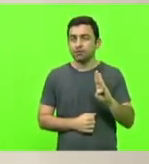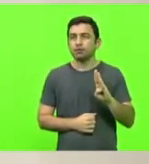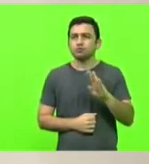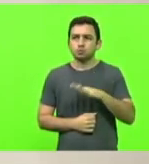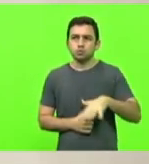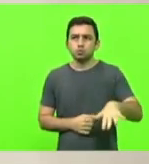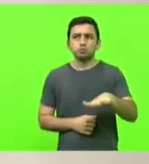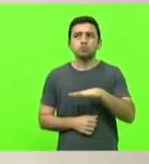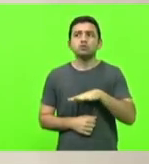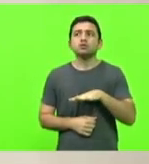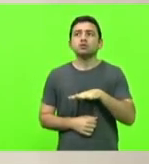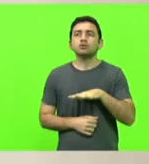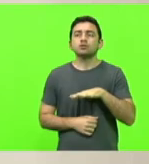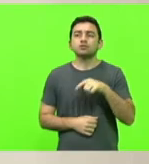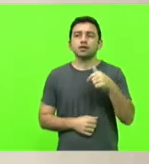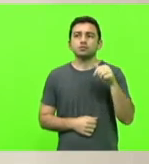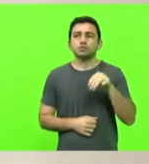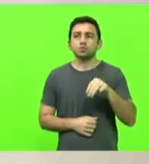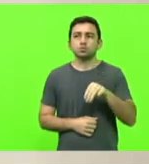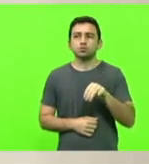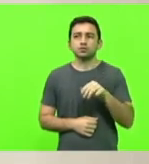30 segundos.